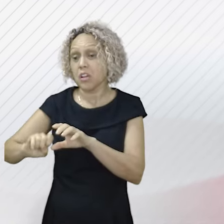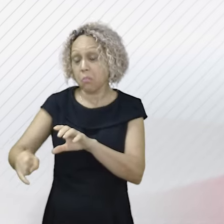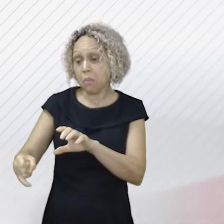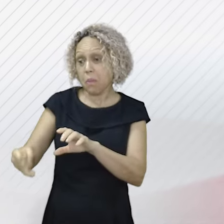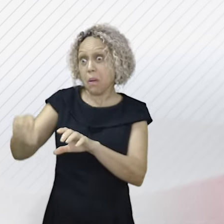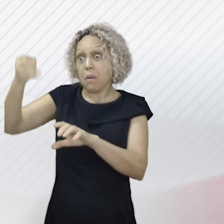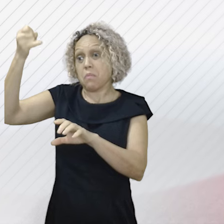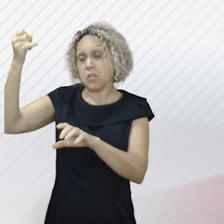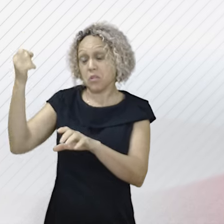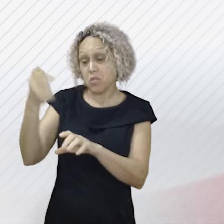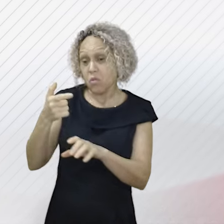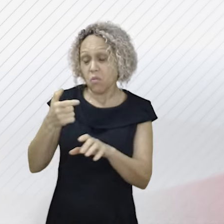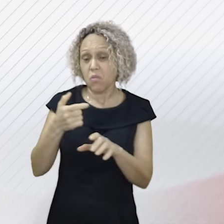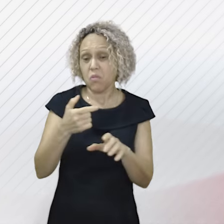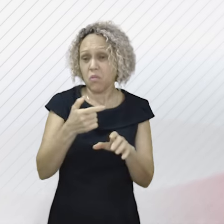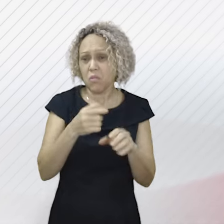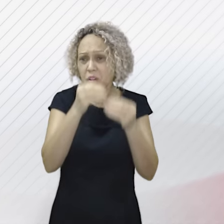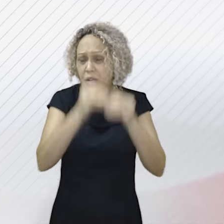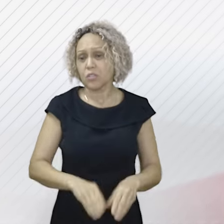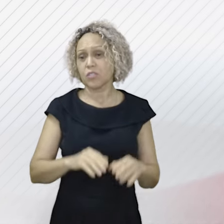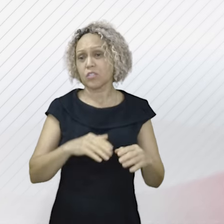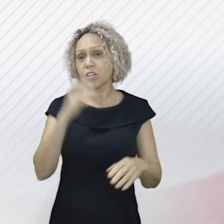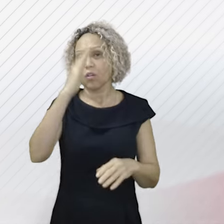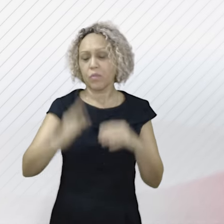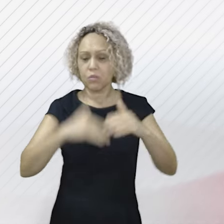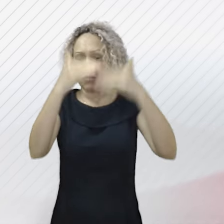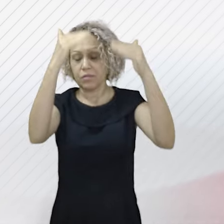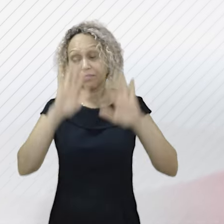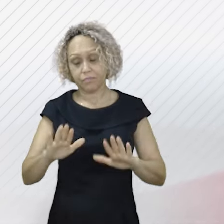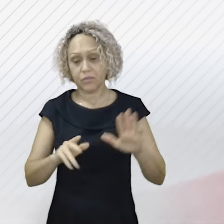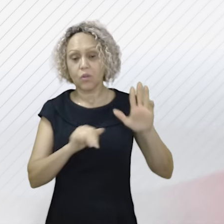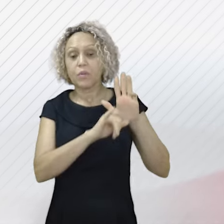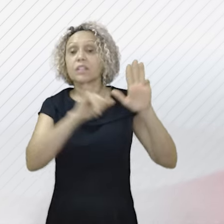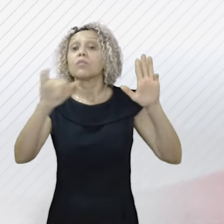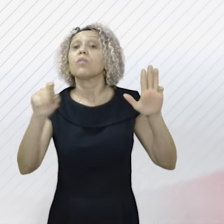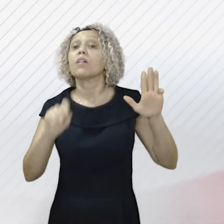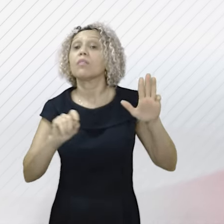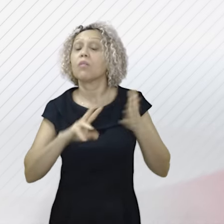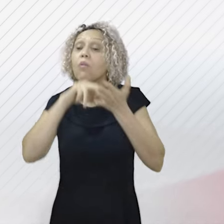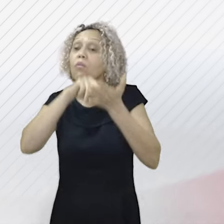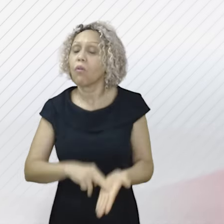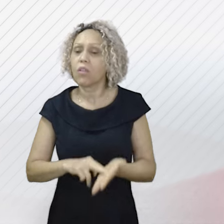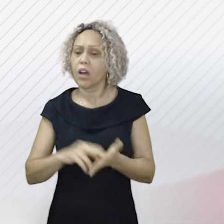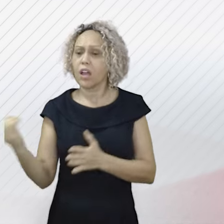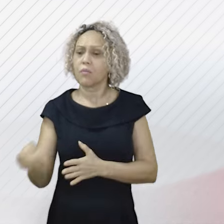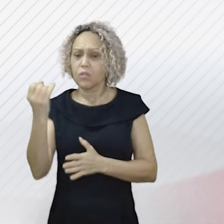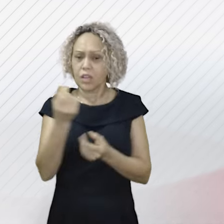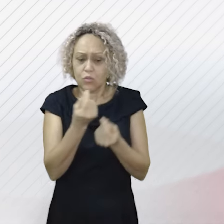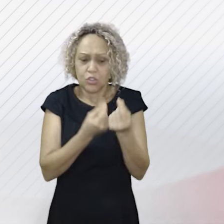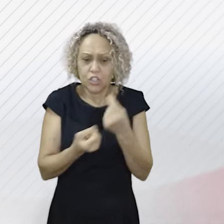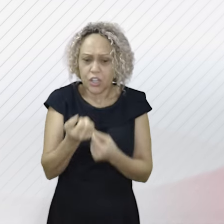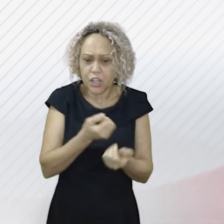juros que comprometem o desenvolvimento do país. Em suas declarações, o presidente Lula reforça a importância do